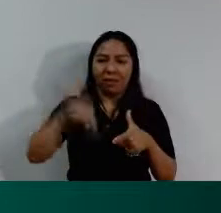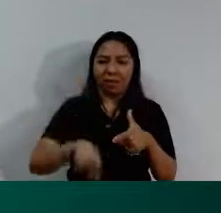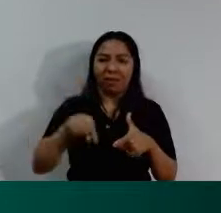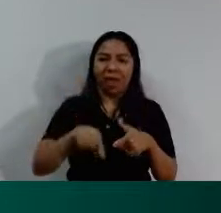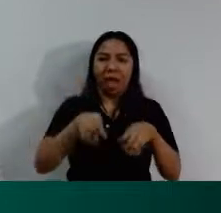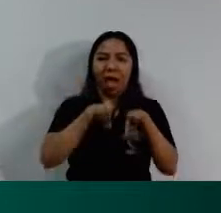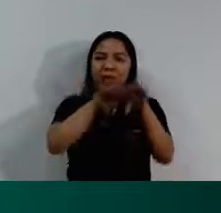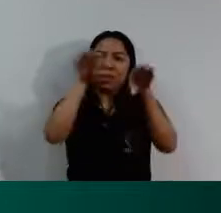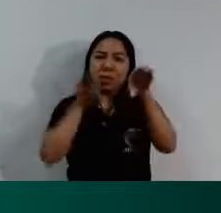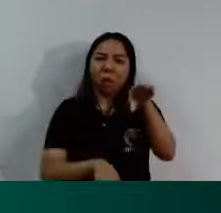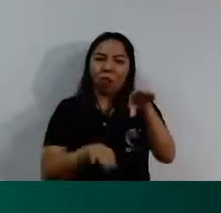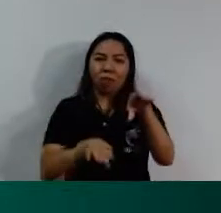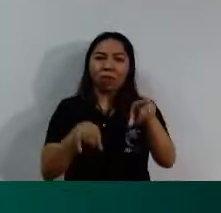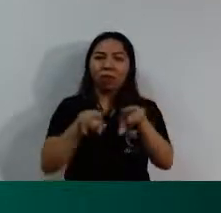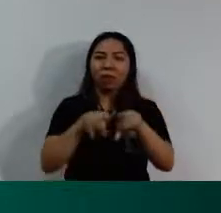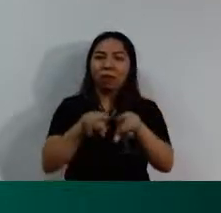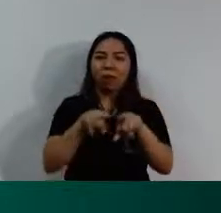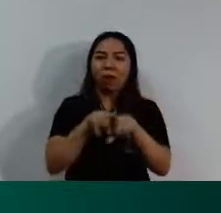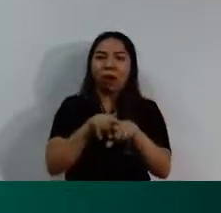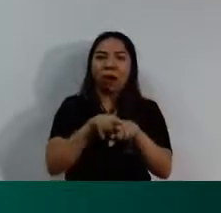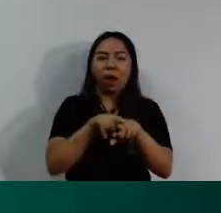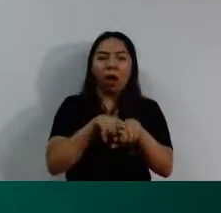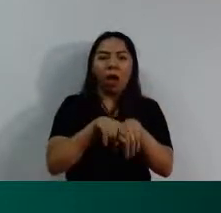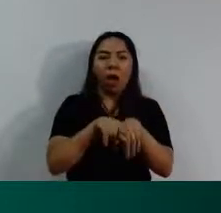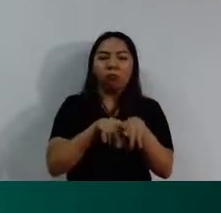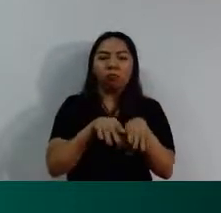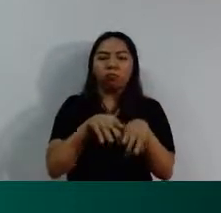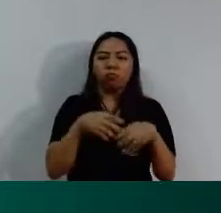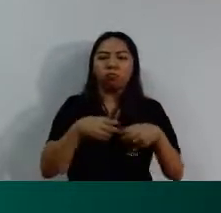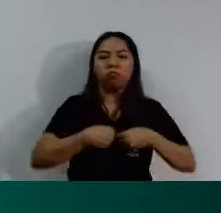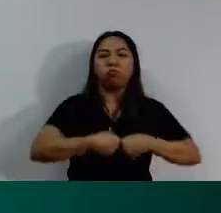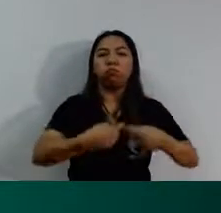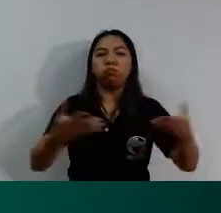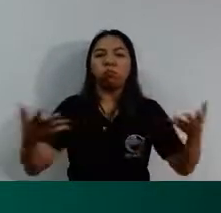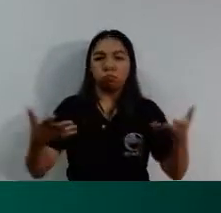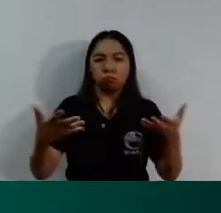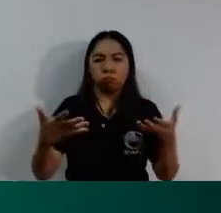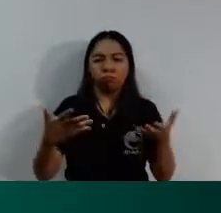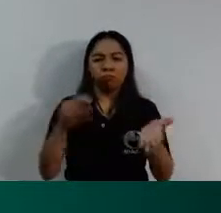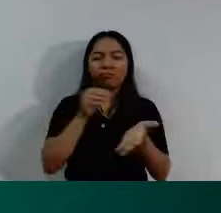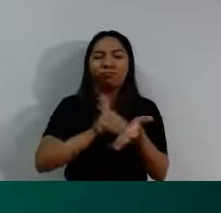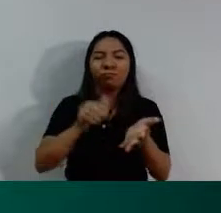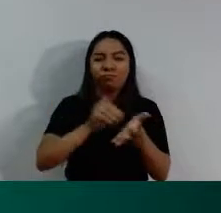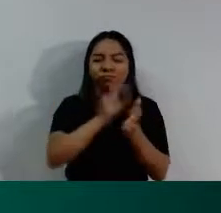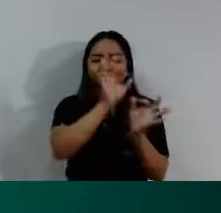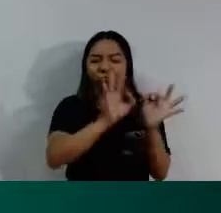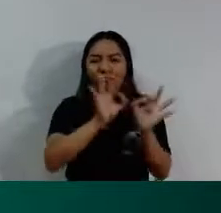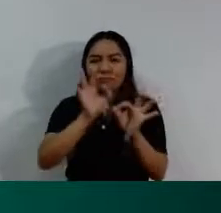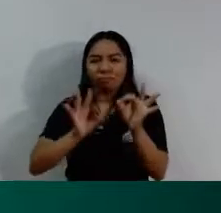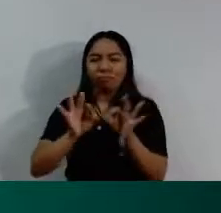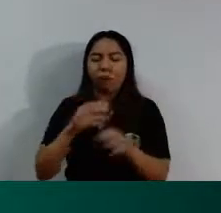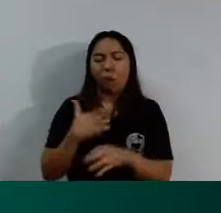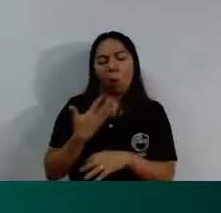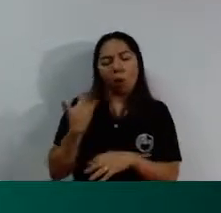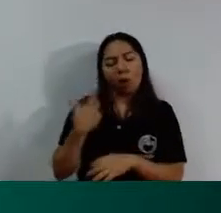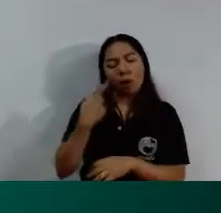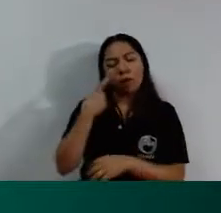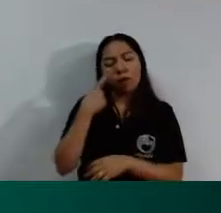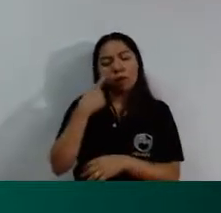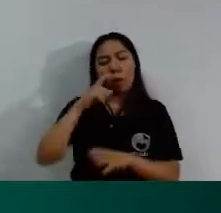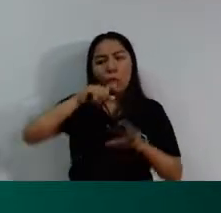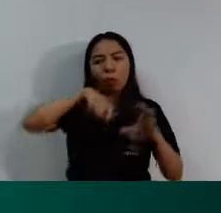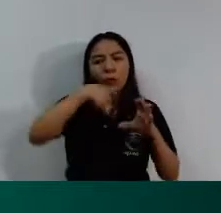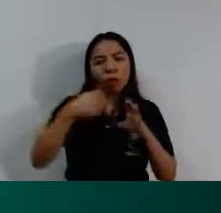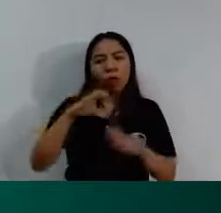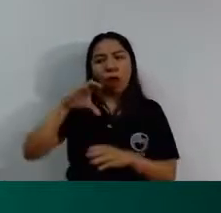é claro que as pessoas colocam na nossa cabeça né mas eu tava vendo um vídeo aqui do Castanhari que ele falou do que era ser um